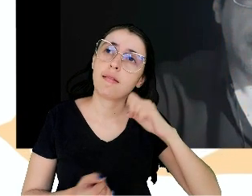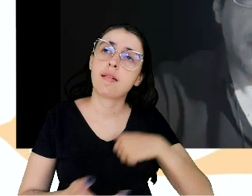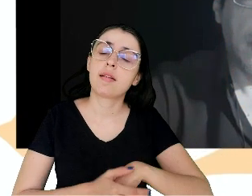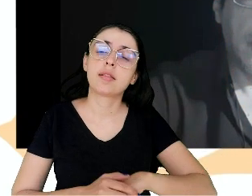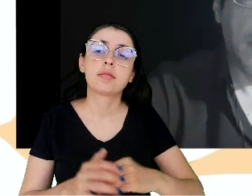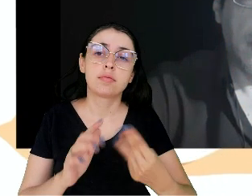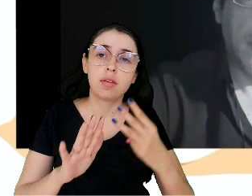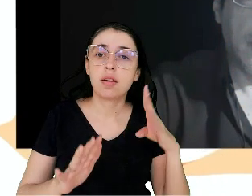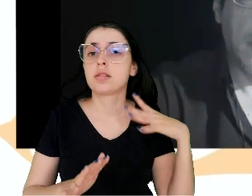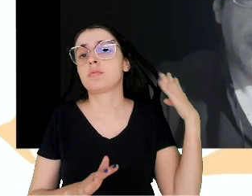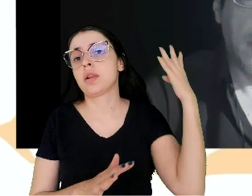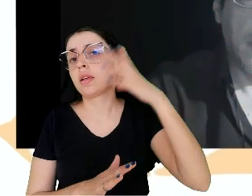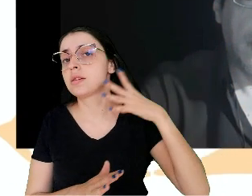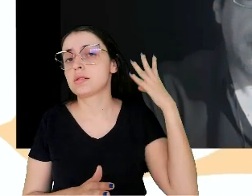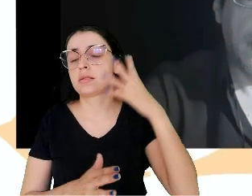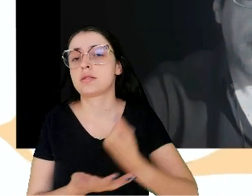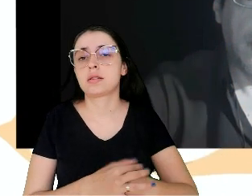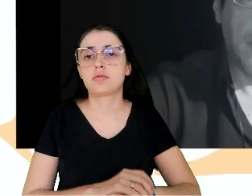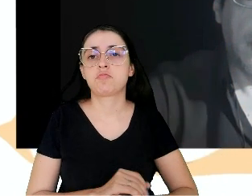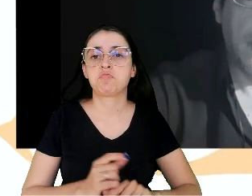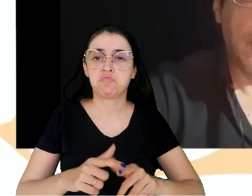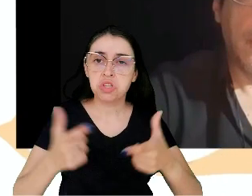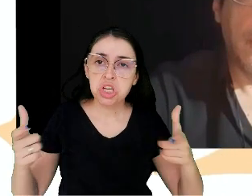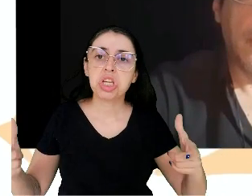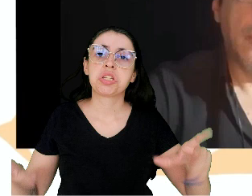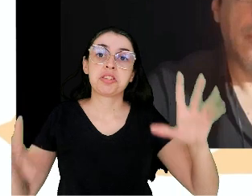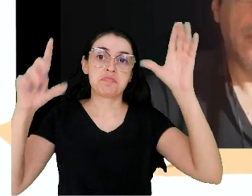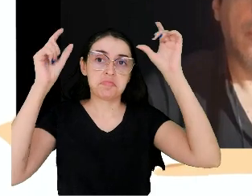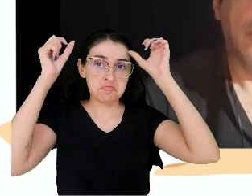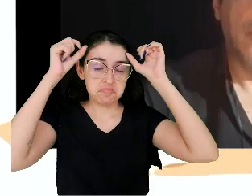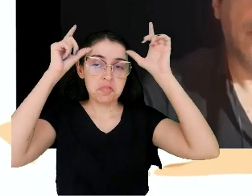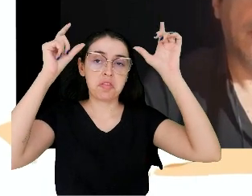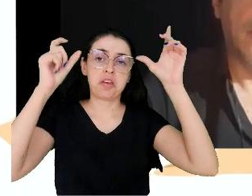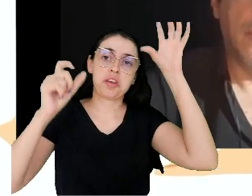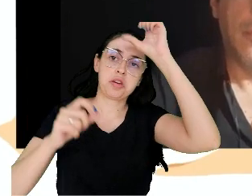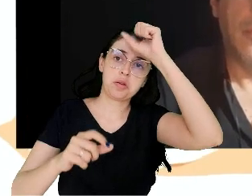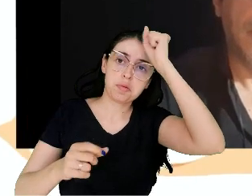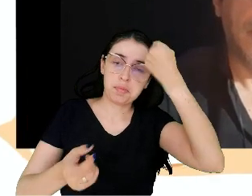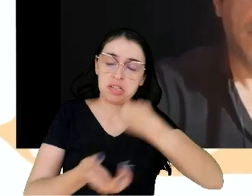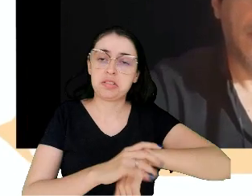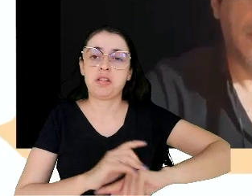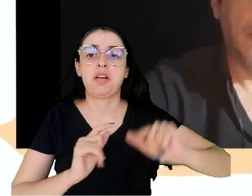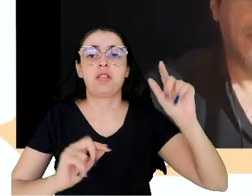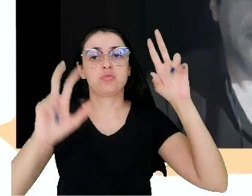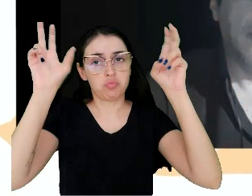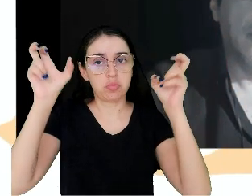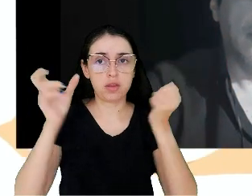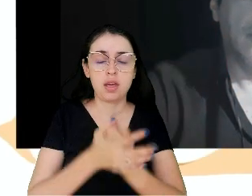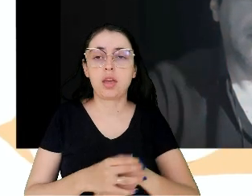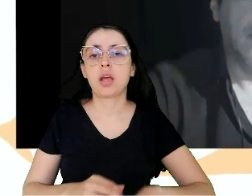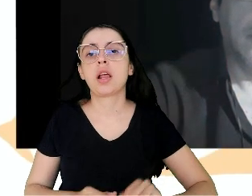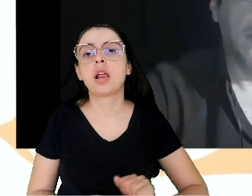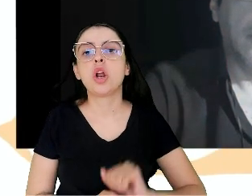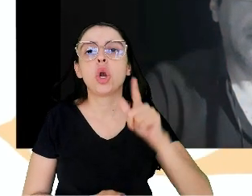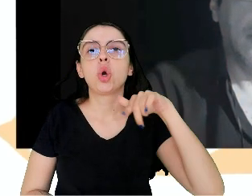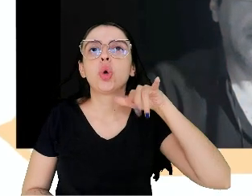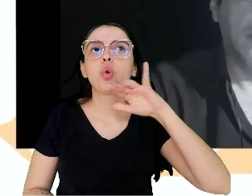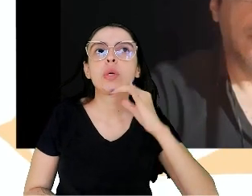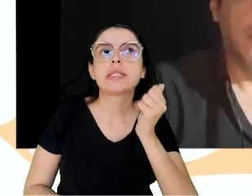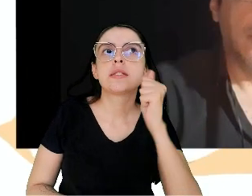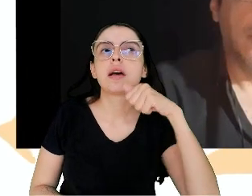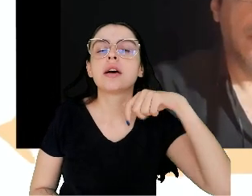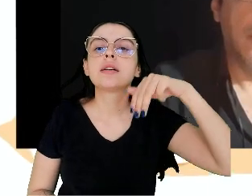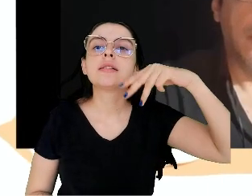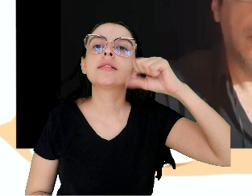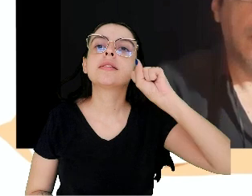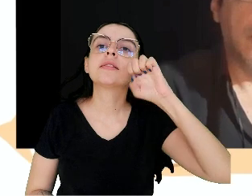3 palestrantes hoje, grandes especialistas aí no tema, doutora Lúcia Bastos, doutora Sandra